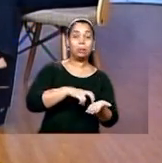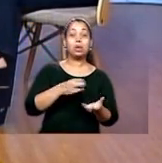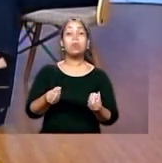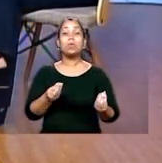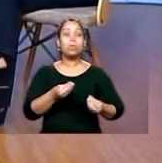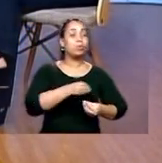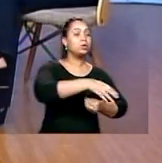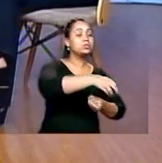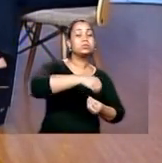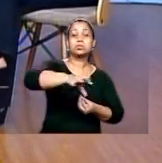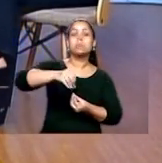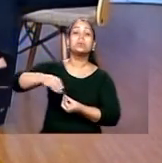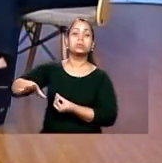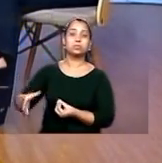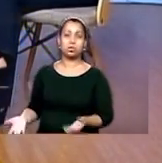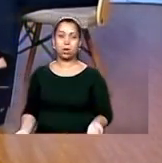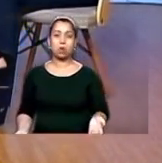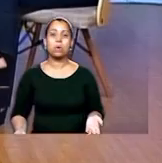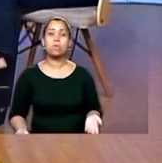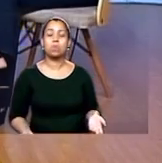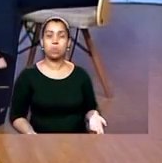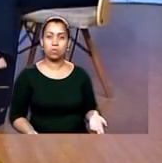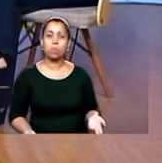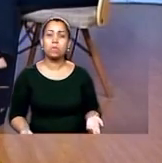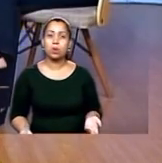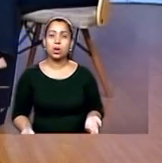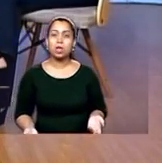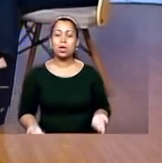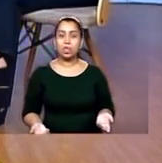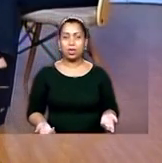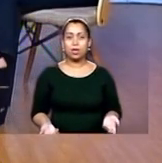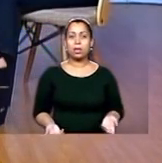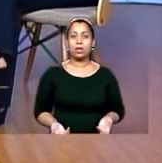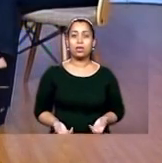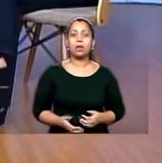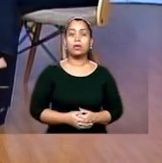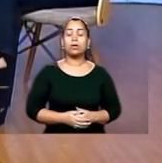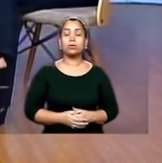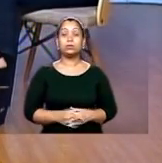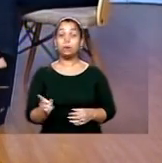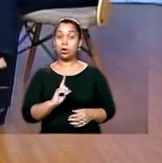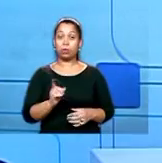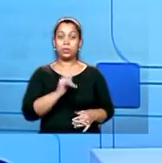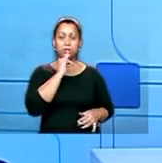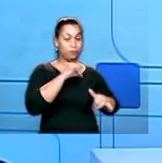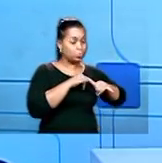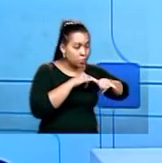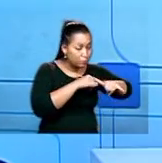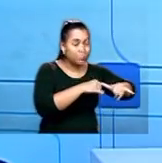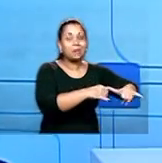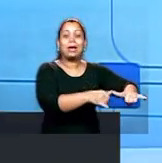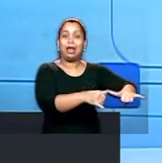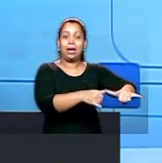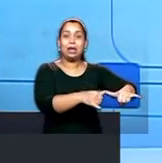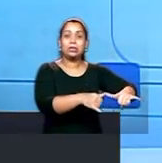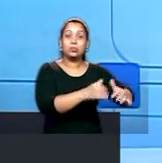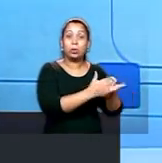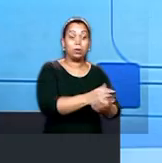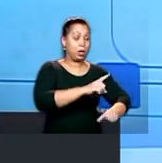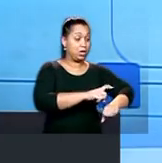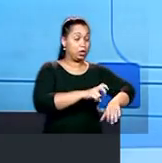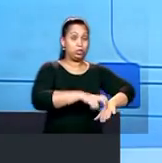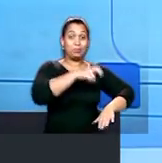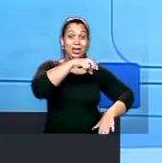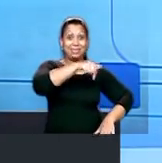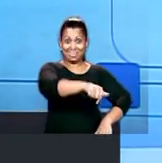distribuição, eu tenho talvez uma ideia que seja feita não muito tarde, né? Não, a coleta nos mercados parceiros começa às 7 horas